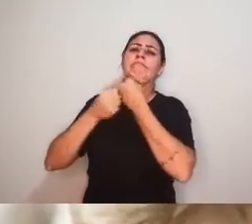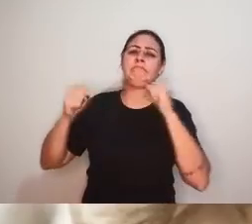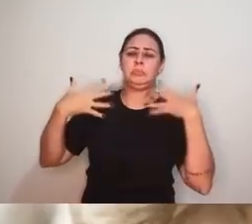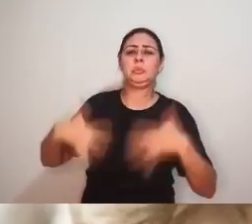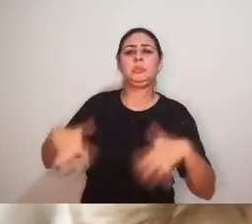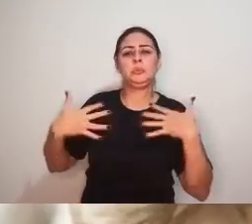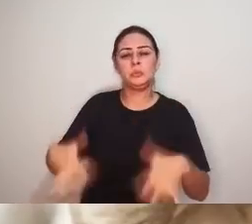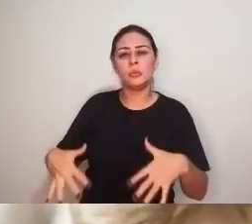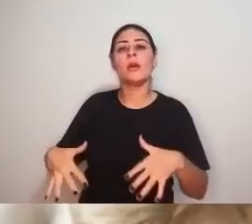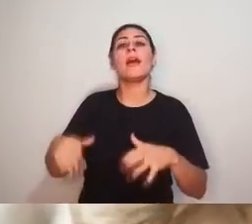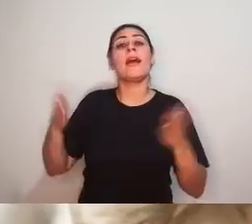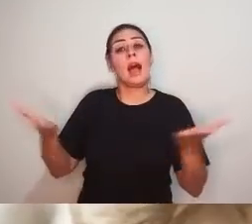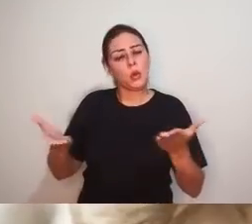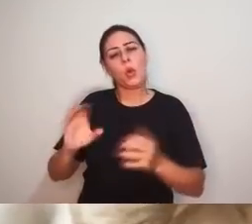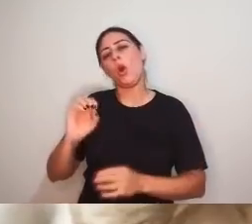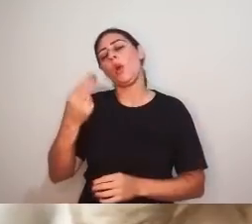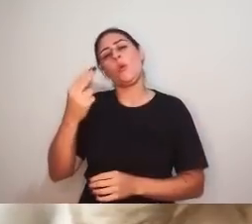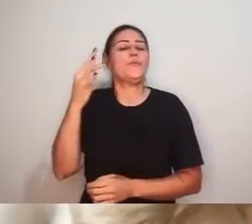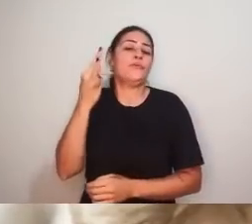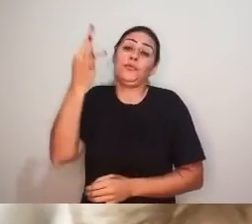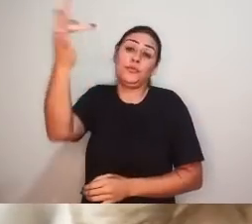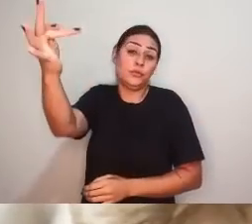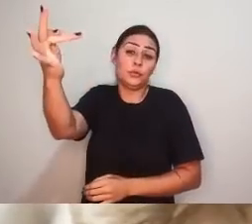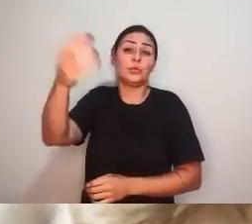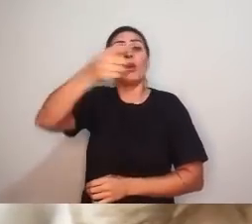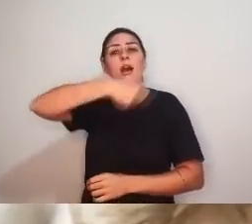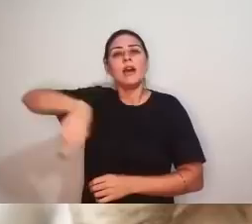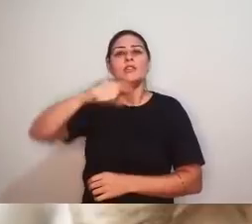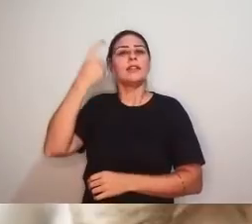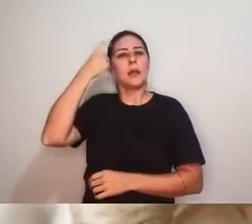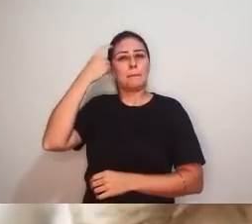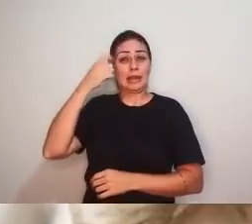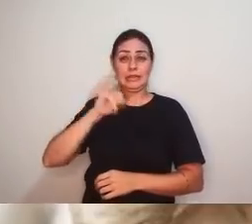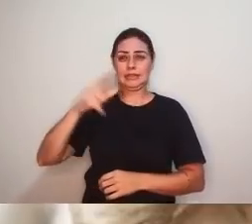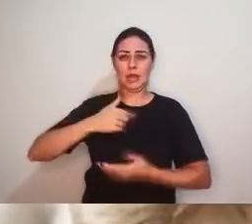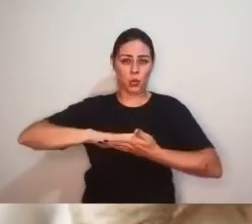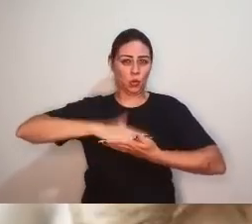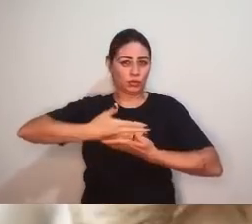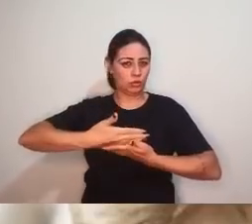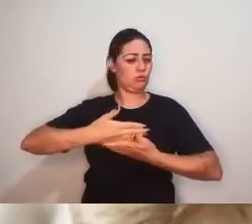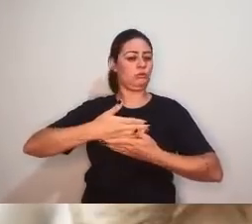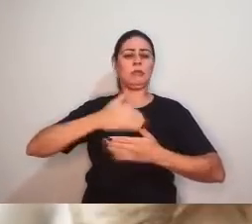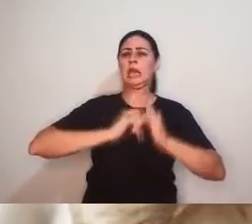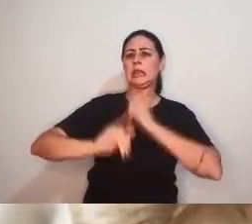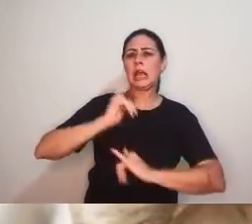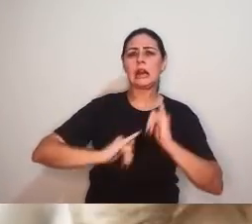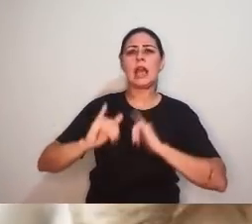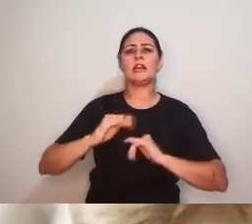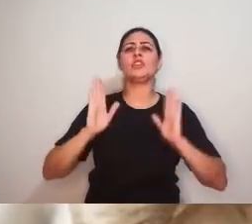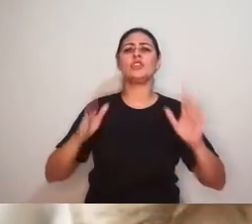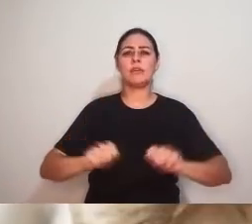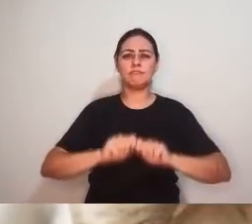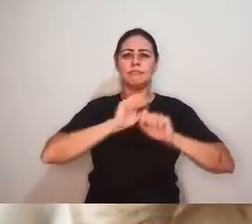que a gente enfrenta antes, agora e no futuro, tá? A gente associa, se eu tiver um computador, uma internet